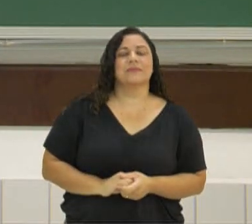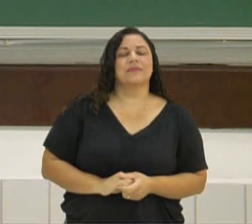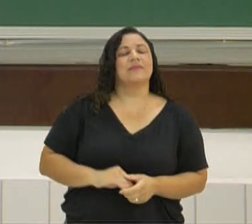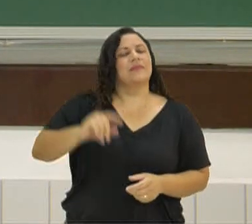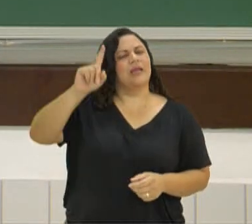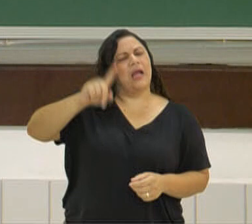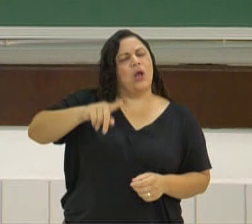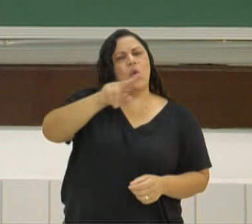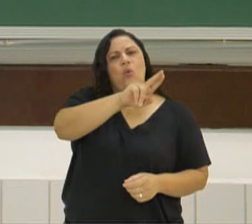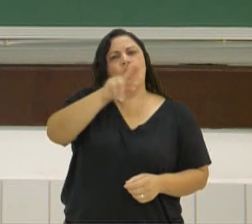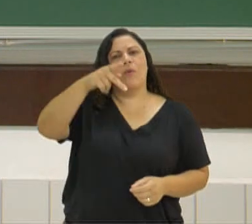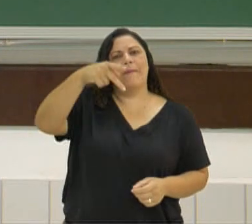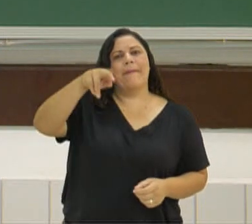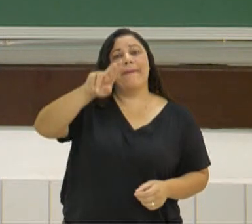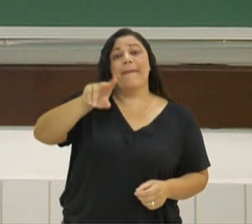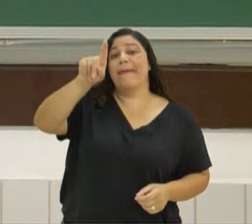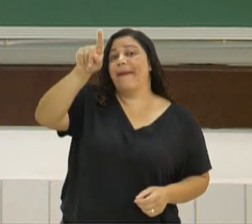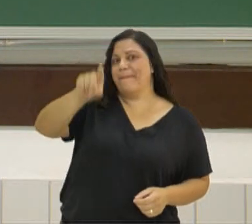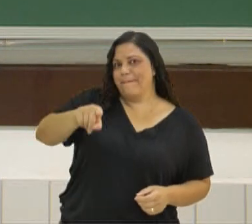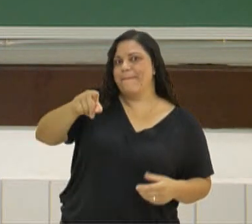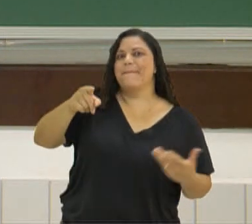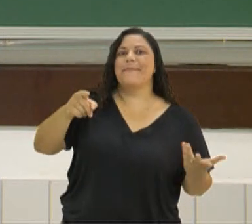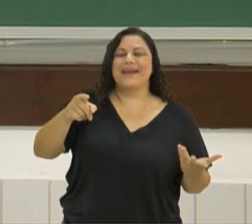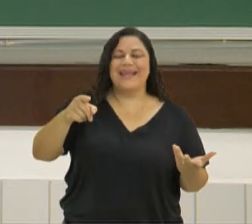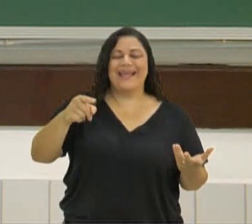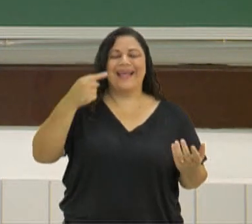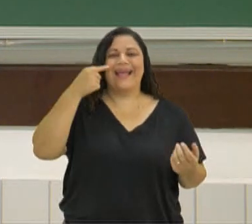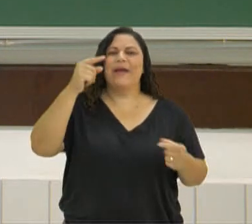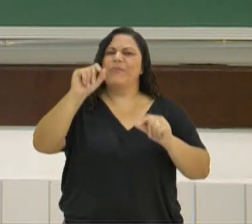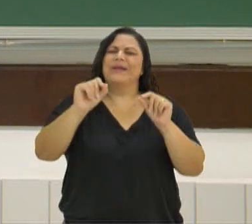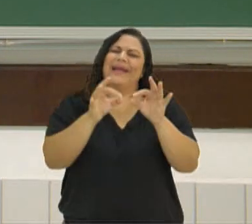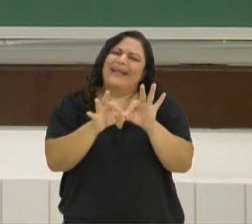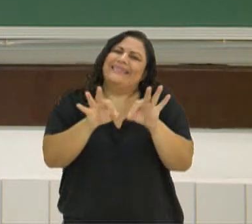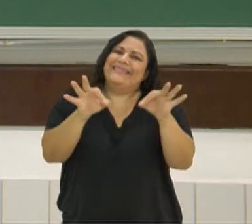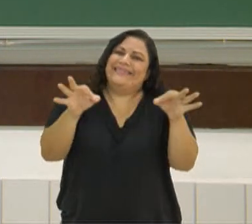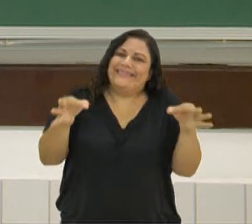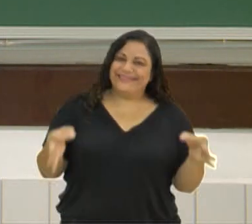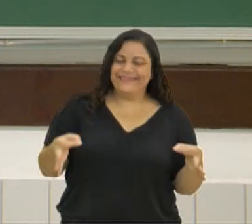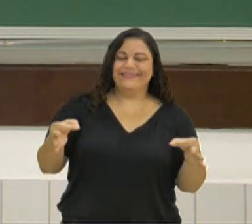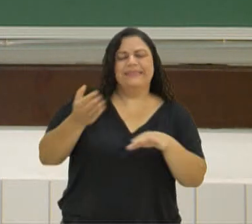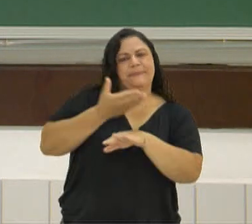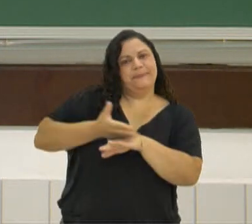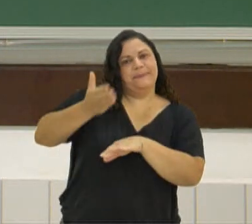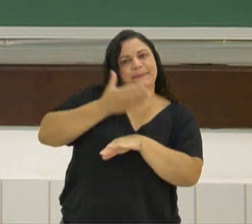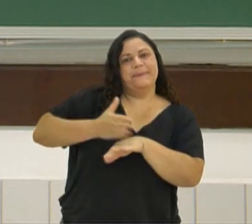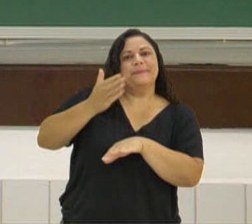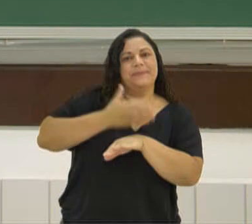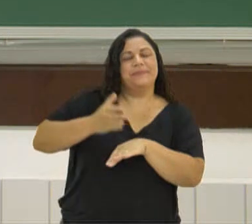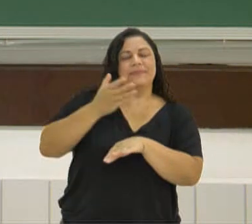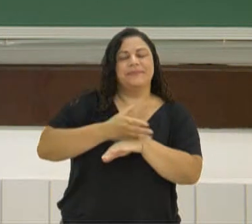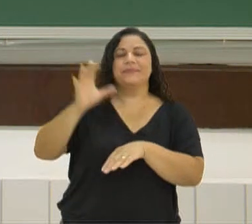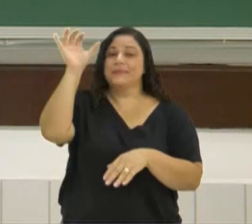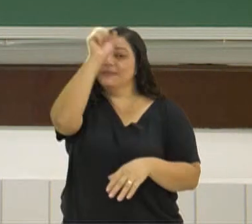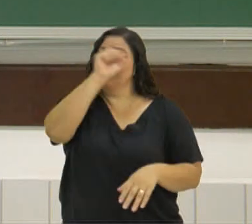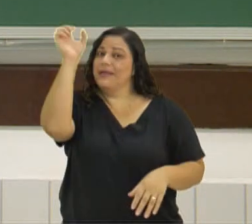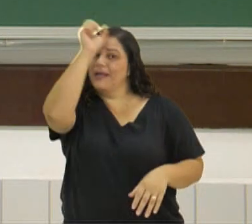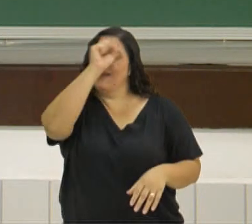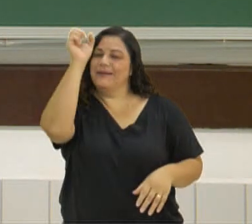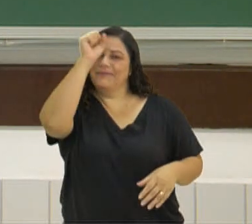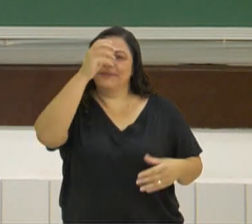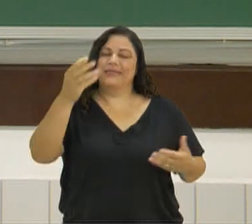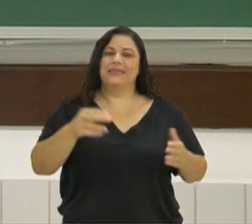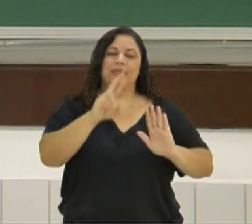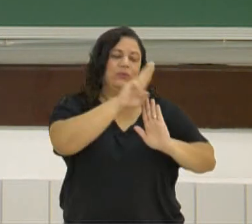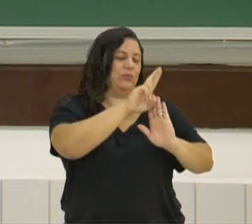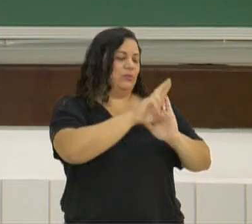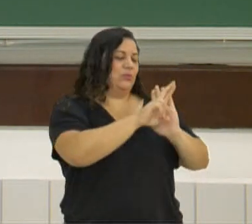pré-enxadrísticos. São jogos simples que a gente pode praticar para aprender o xadrez na prática, né? Com todas as regras.